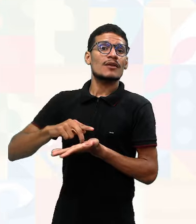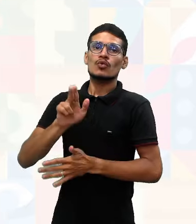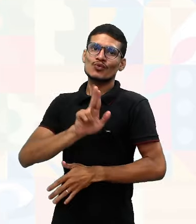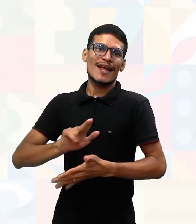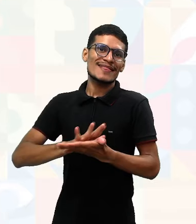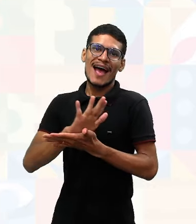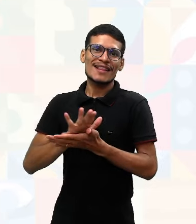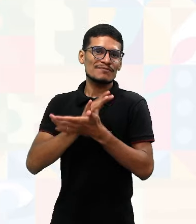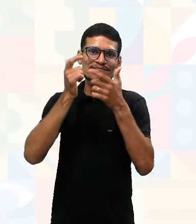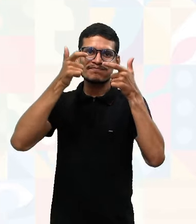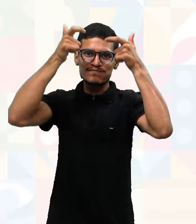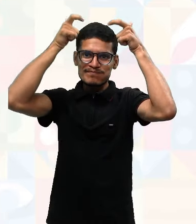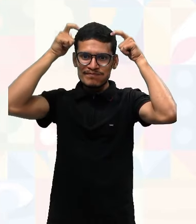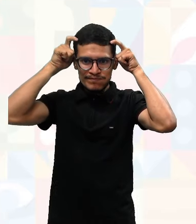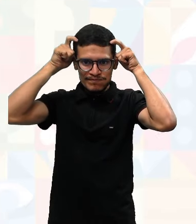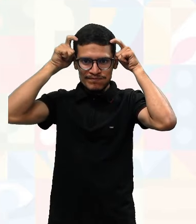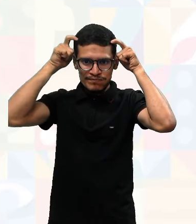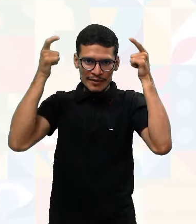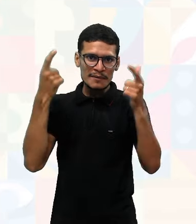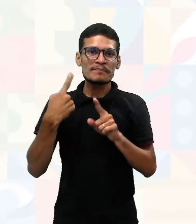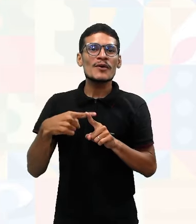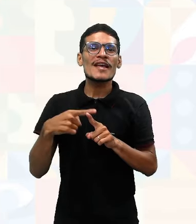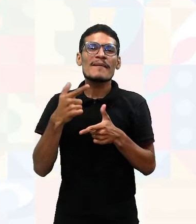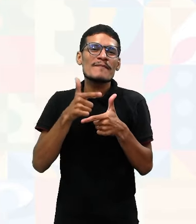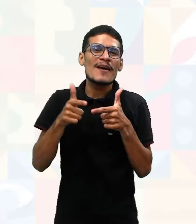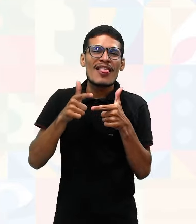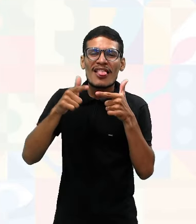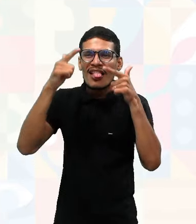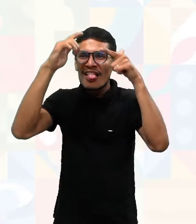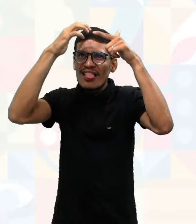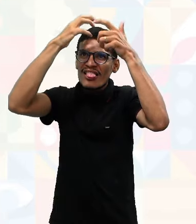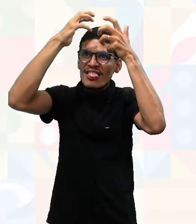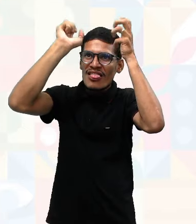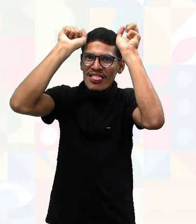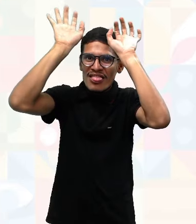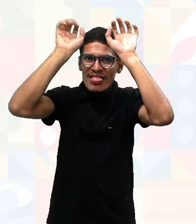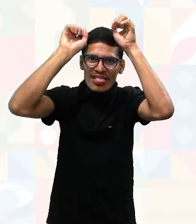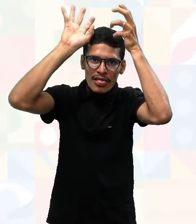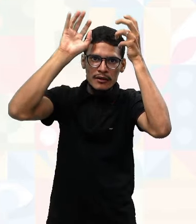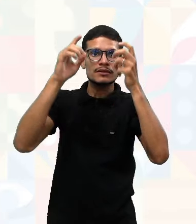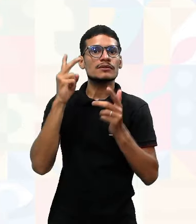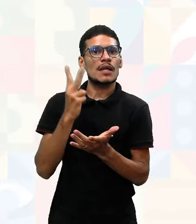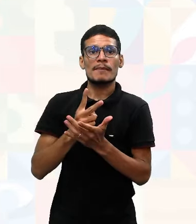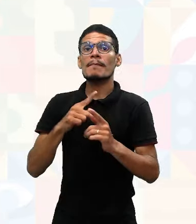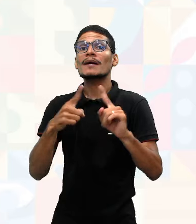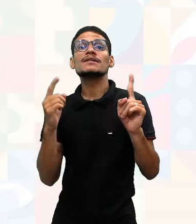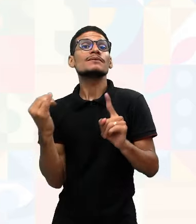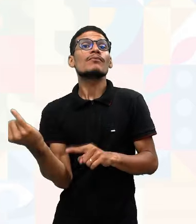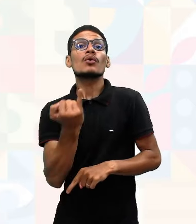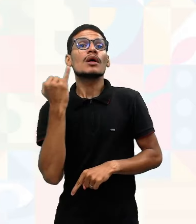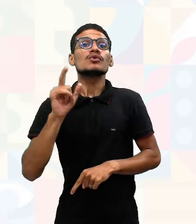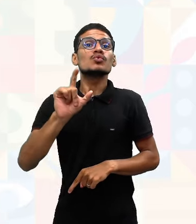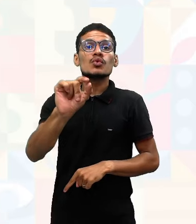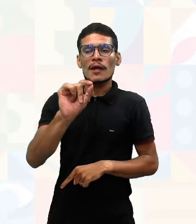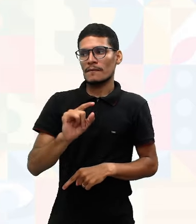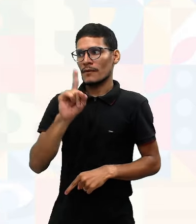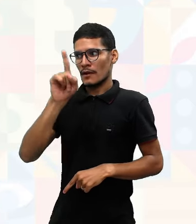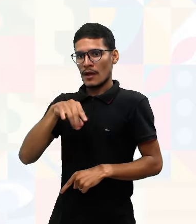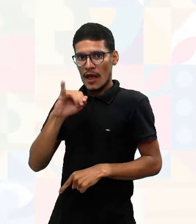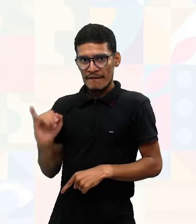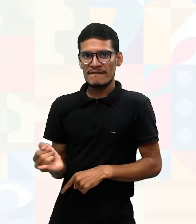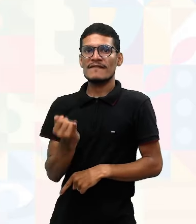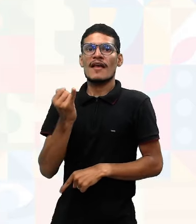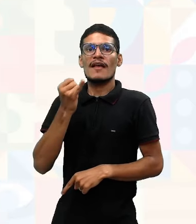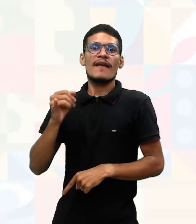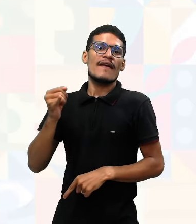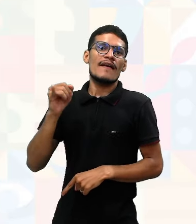porque o capacete assanha o cabelo dela. Então, qual que é o mais importante? Né? Evitar algum impacto no